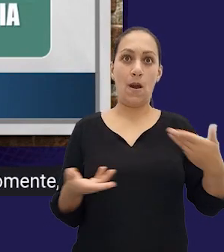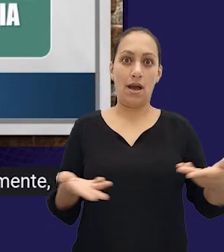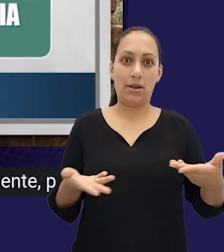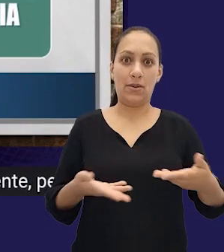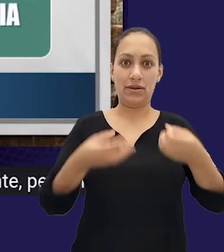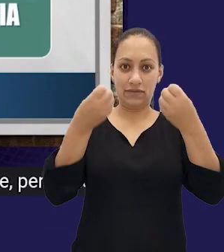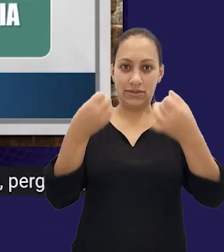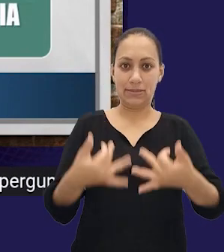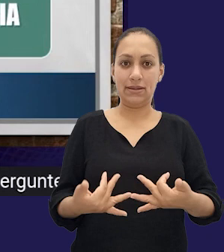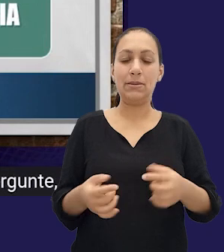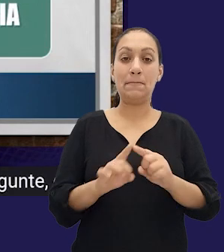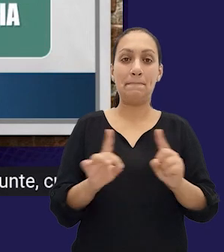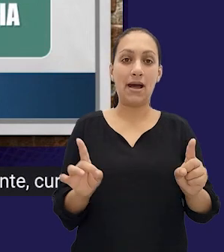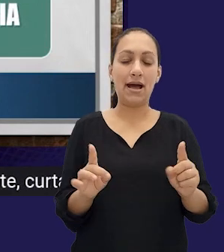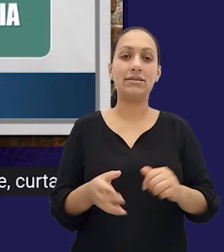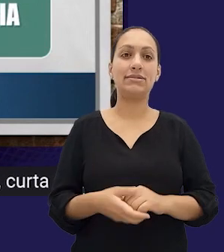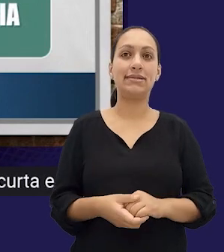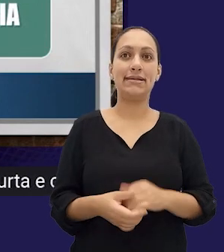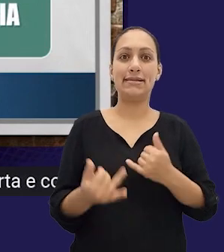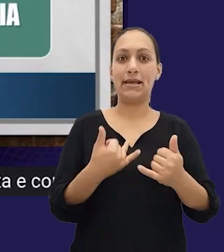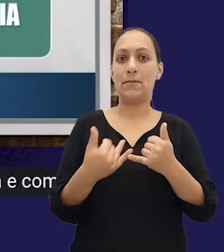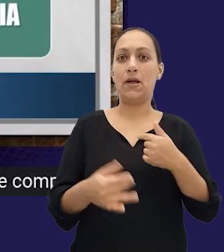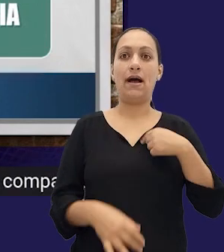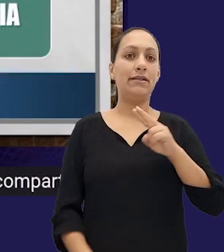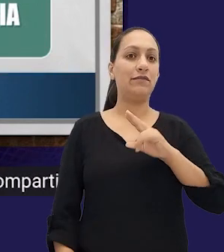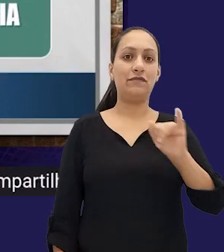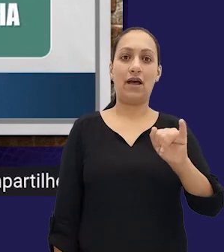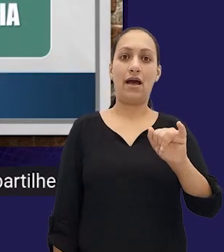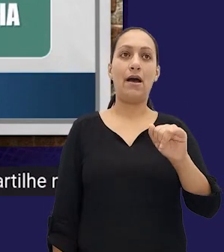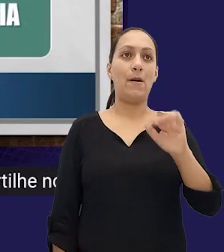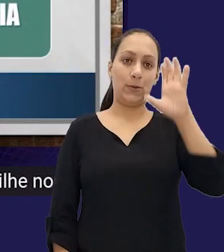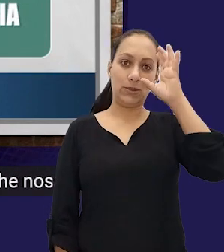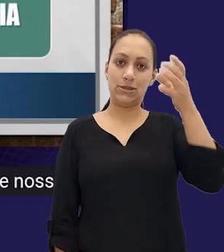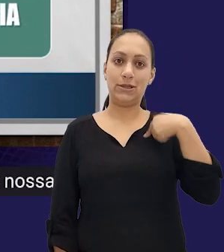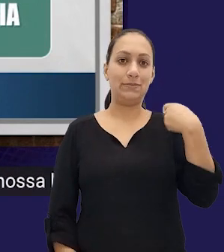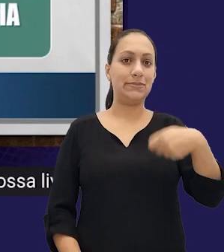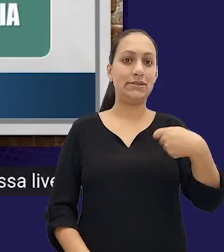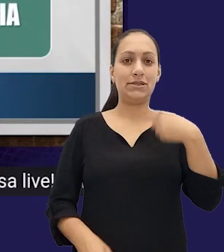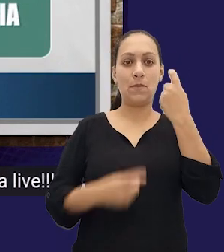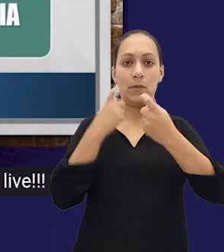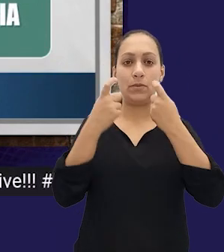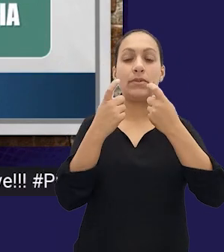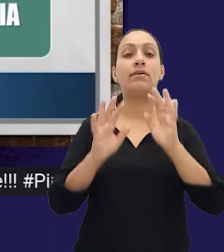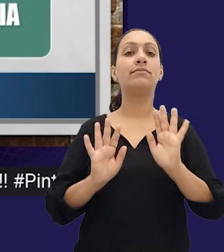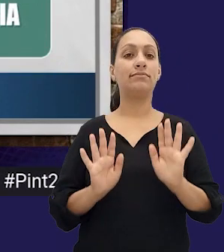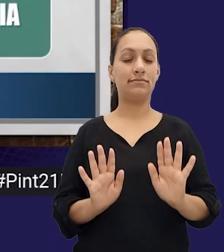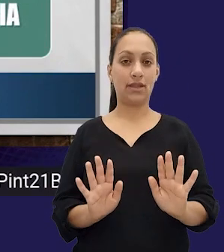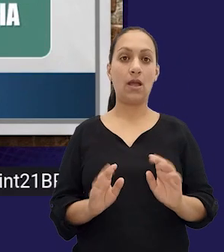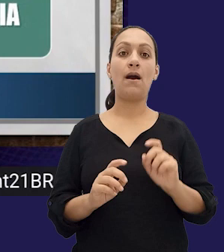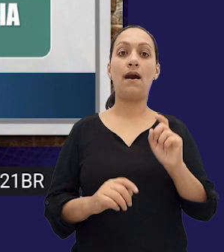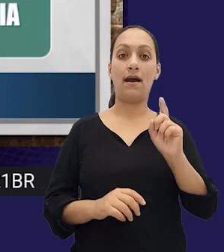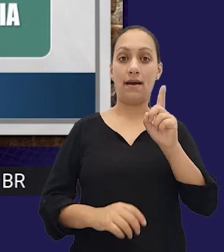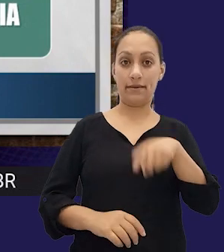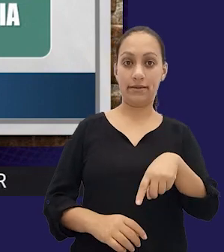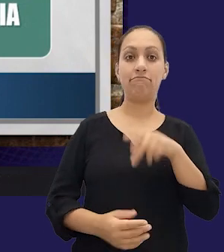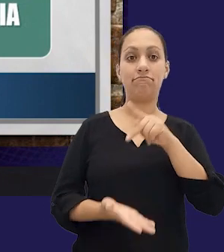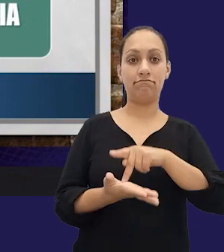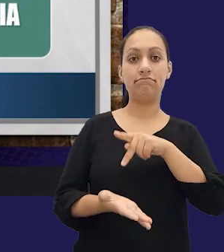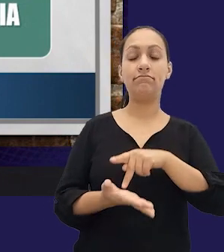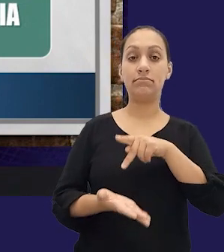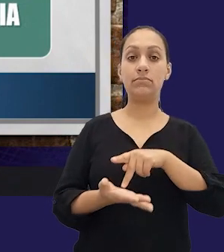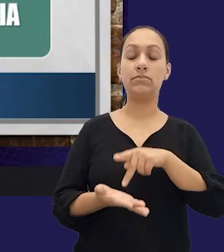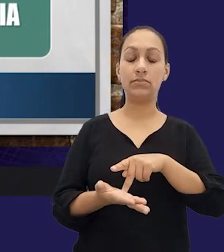mas tampouco não vai acontecer, não preciso me preocupar. Não, gente, é algo real,